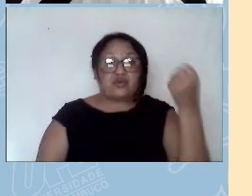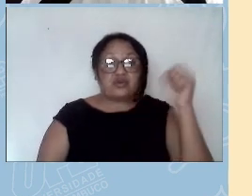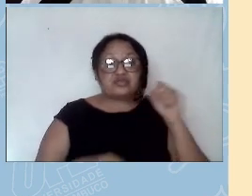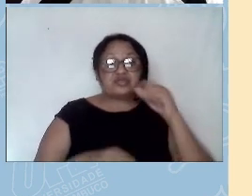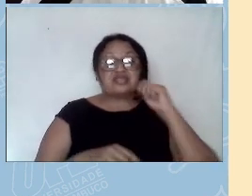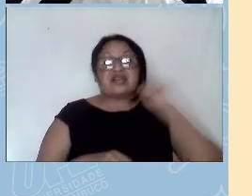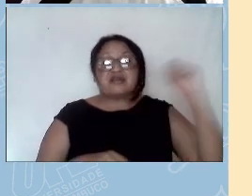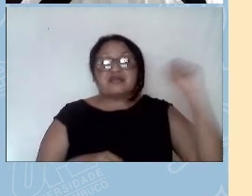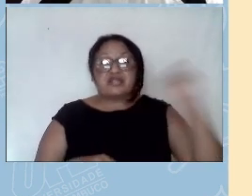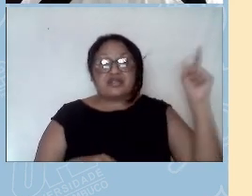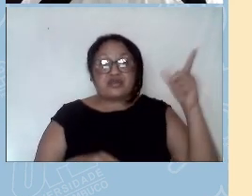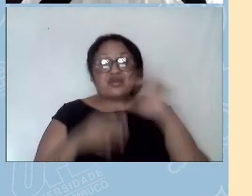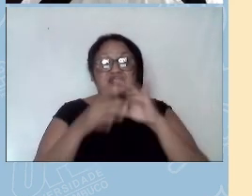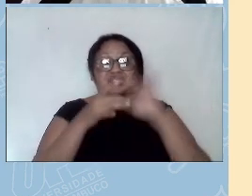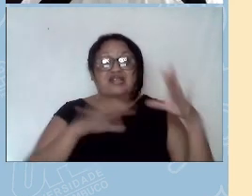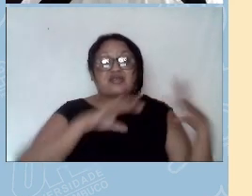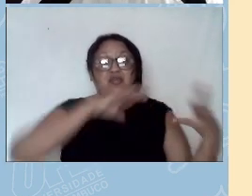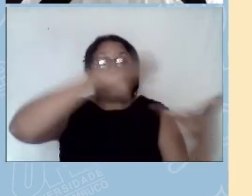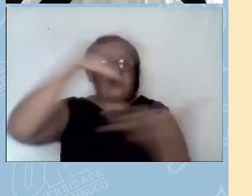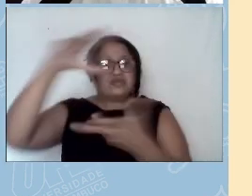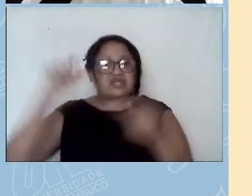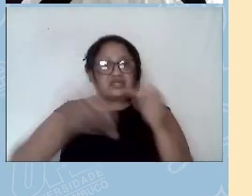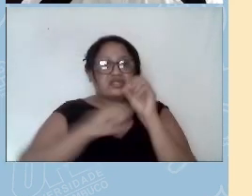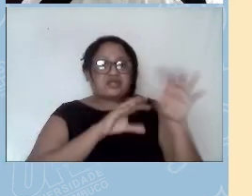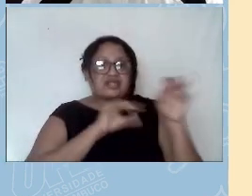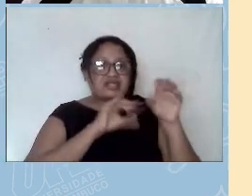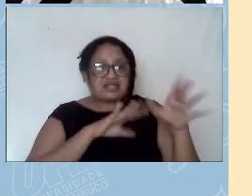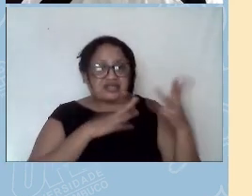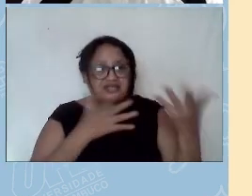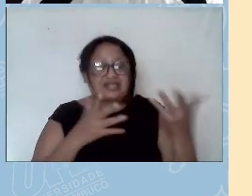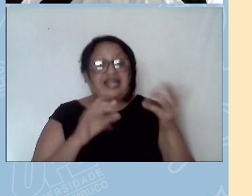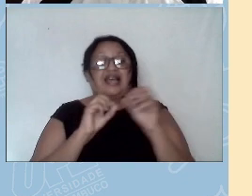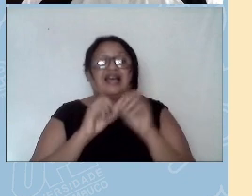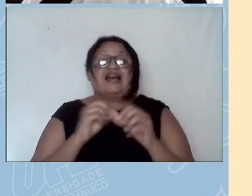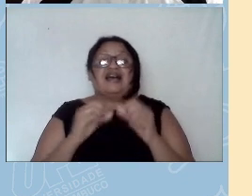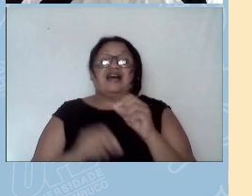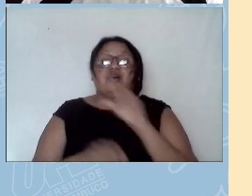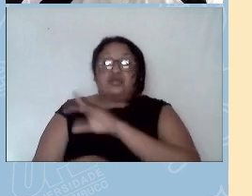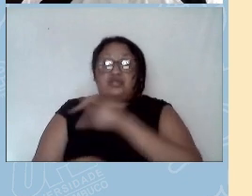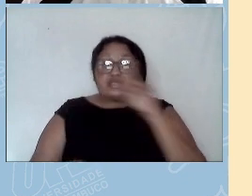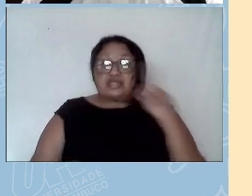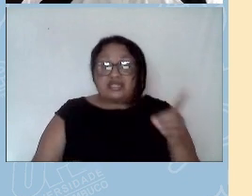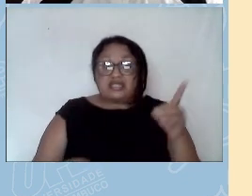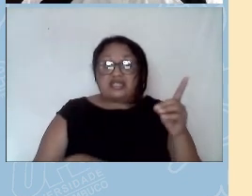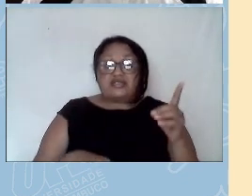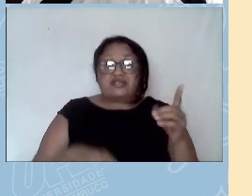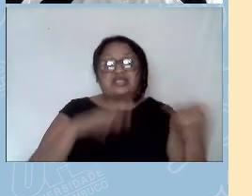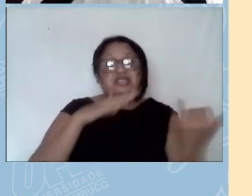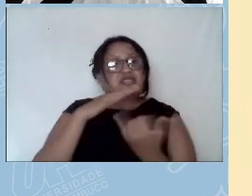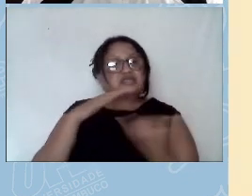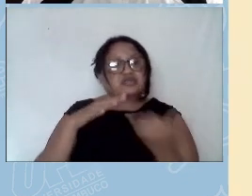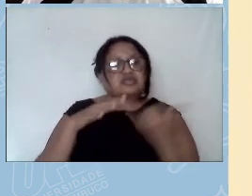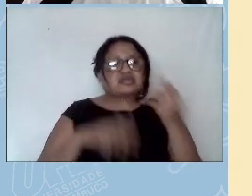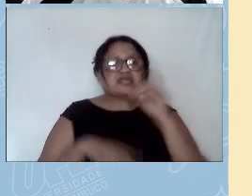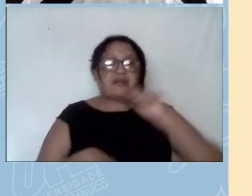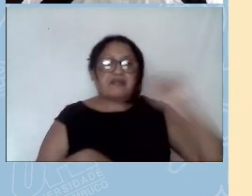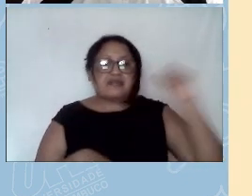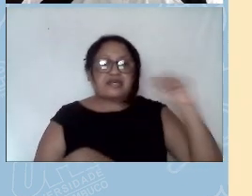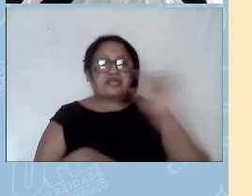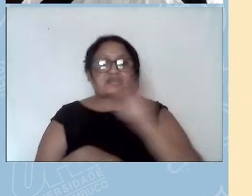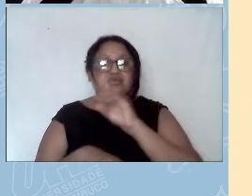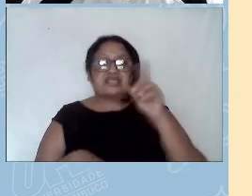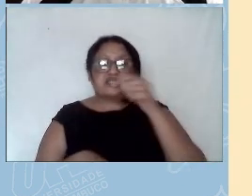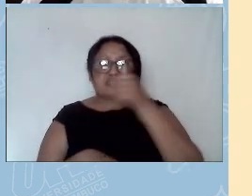instituída em abril de 2000 durante o fórum mundial de educação em Dakar capital do